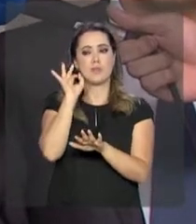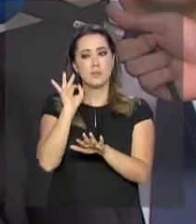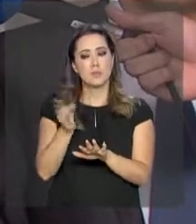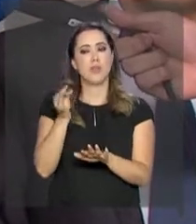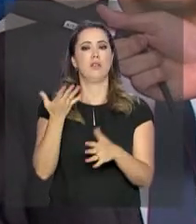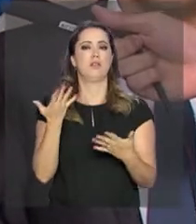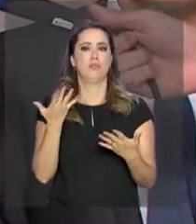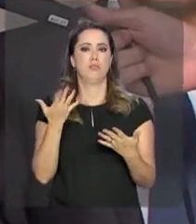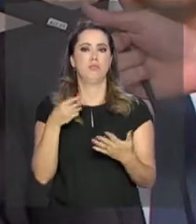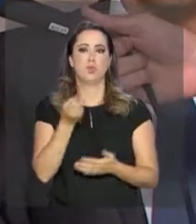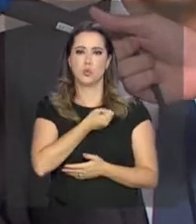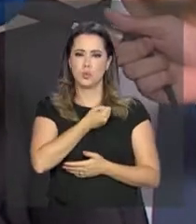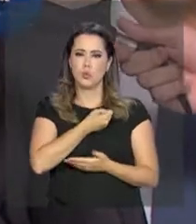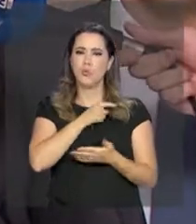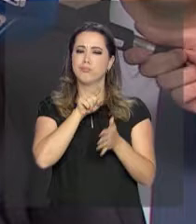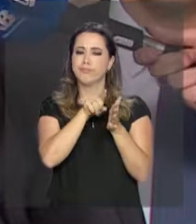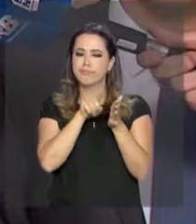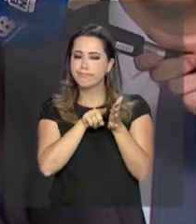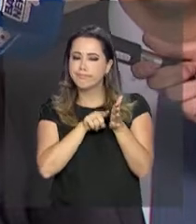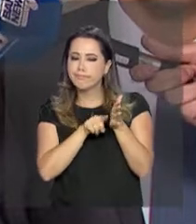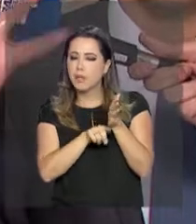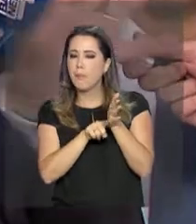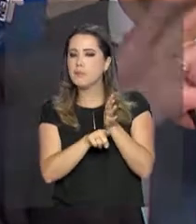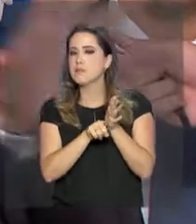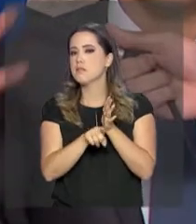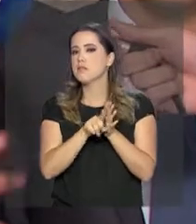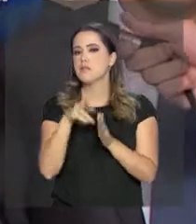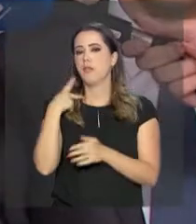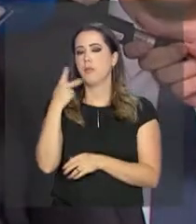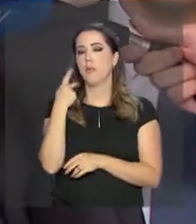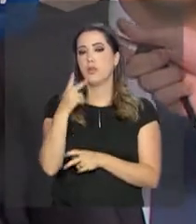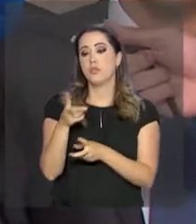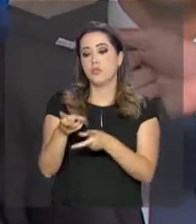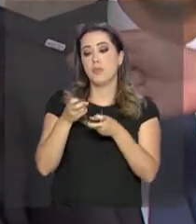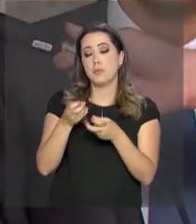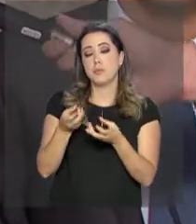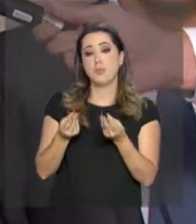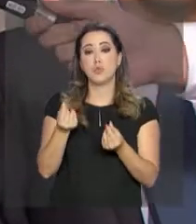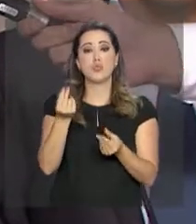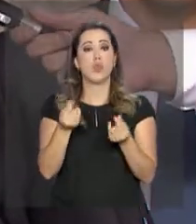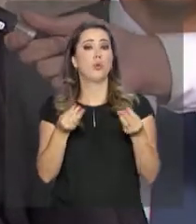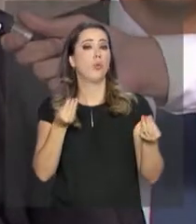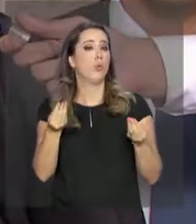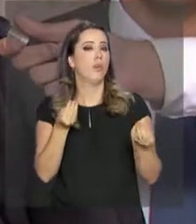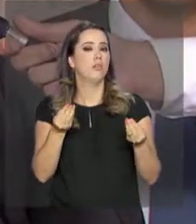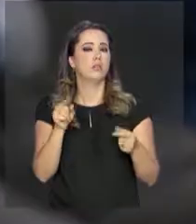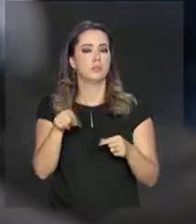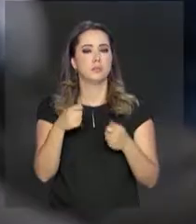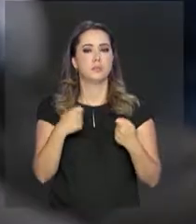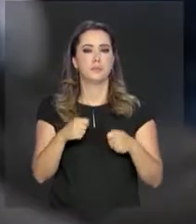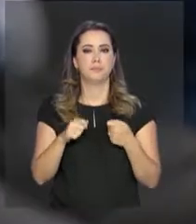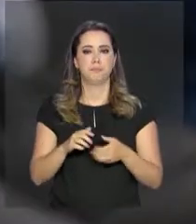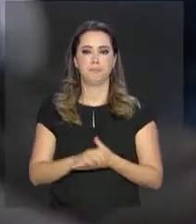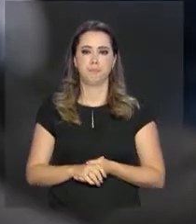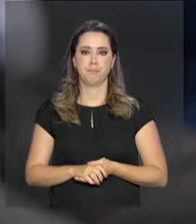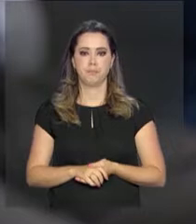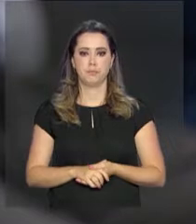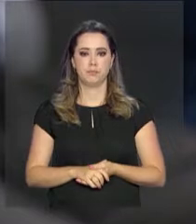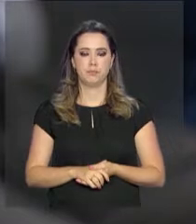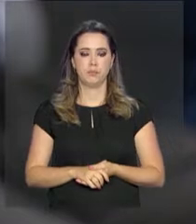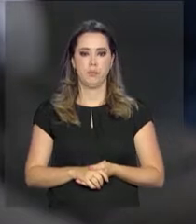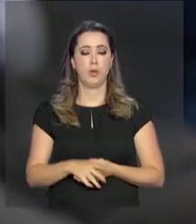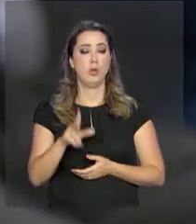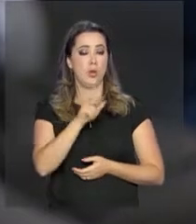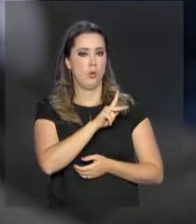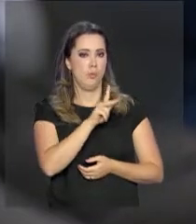concreta para que a gente possa fundamentar uma política pública identificar o orçamento necessário de acordo com cada região o presidente da federação internacional